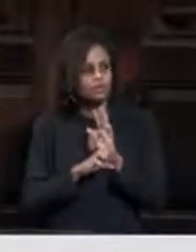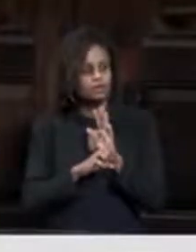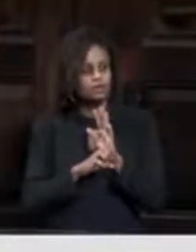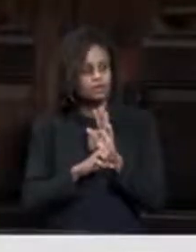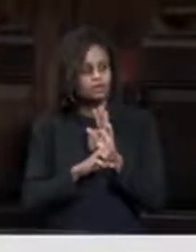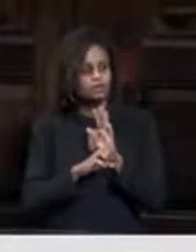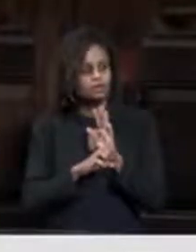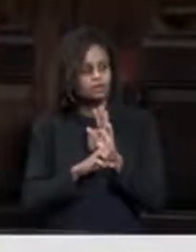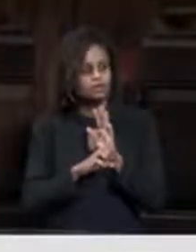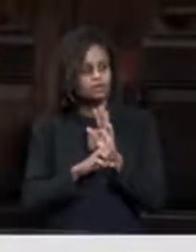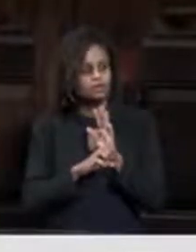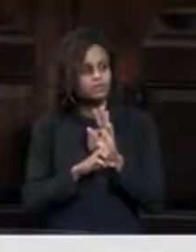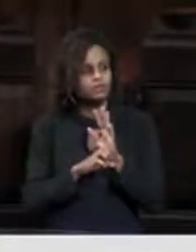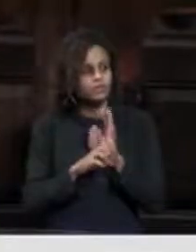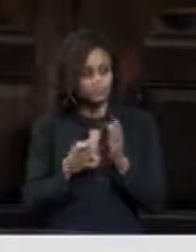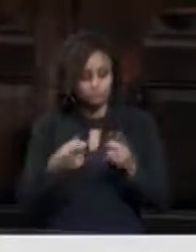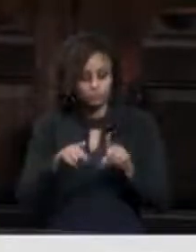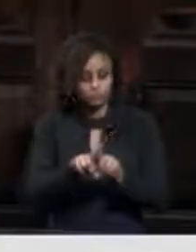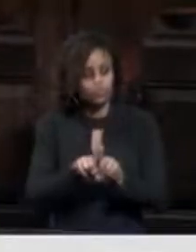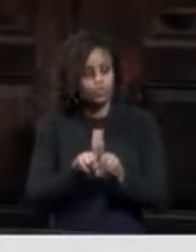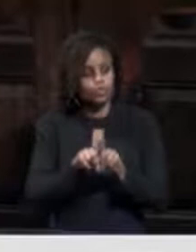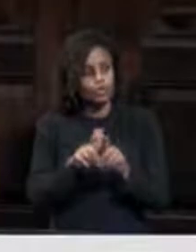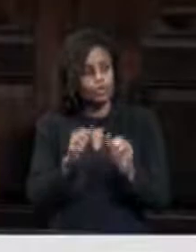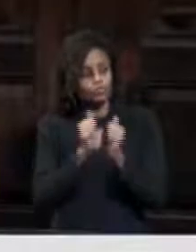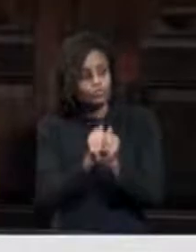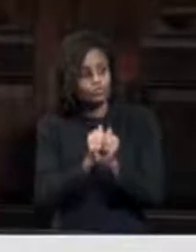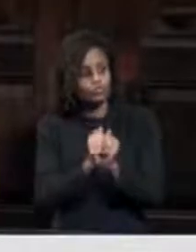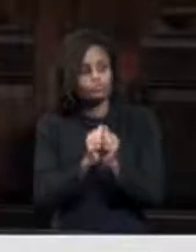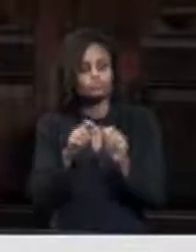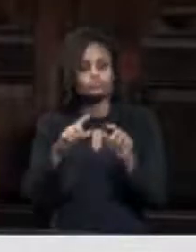que tem o seguinte teor: